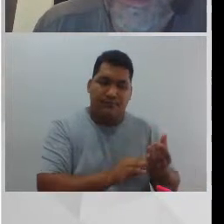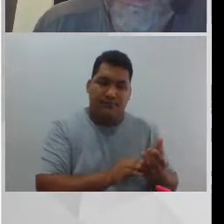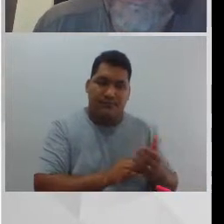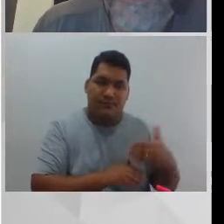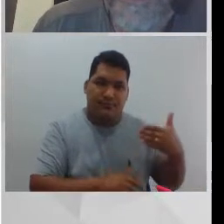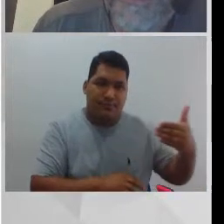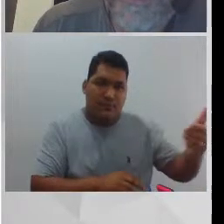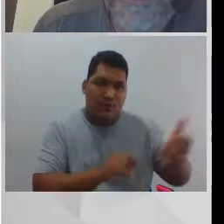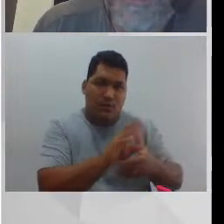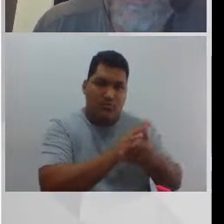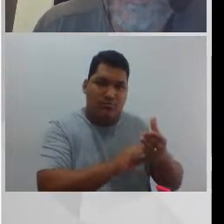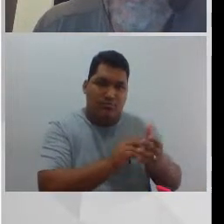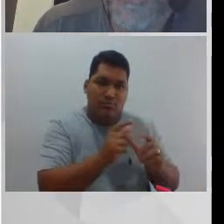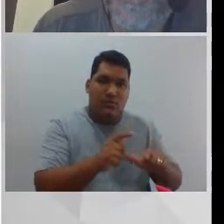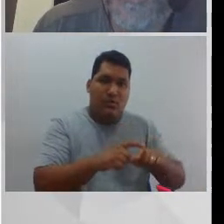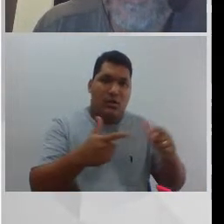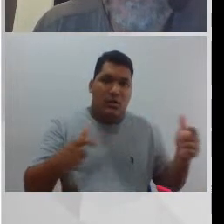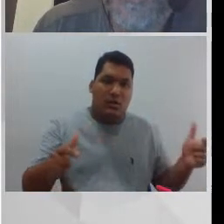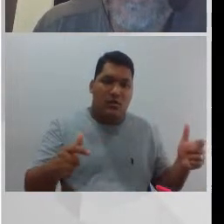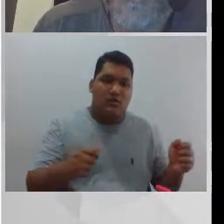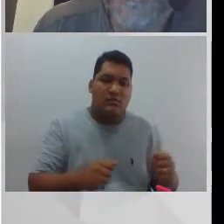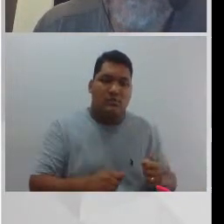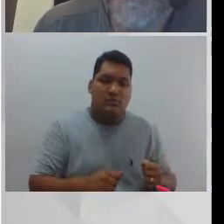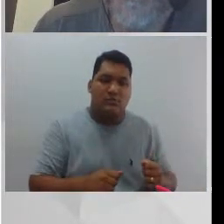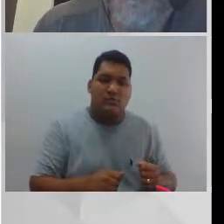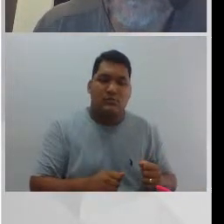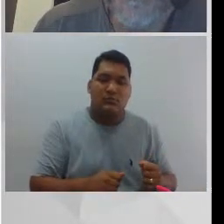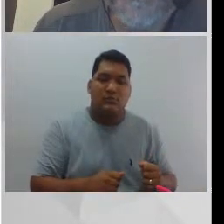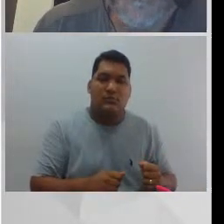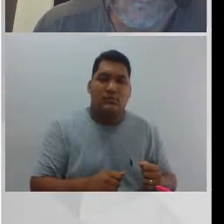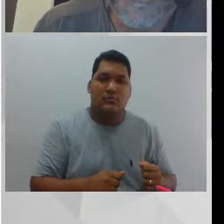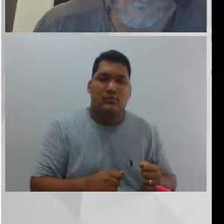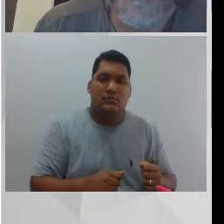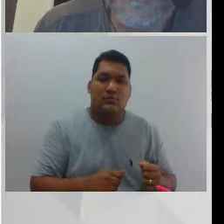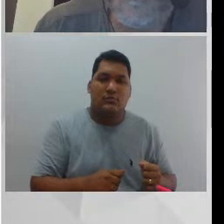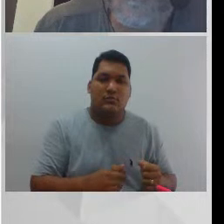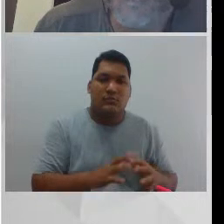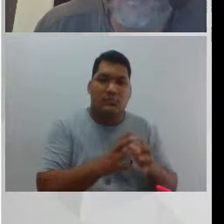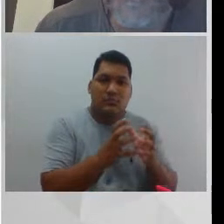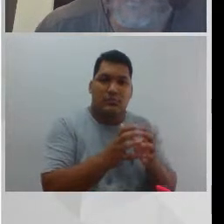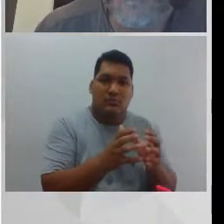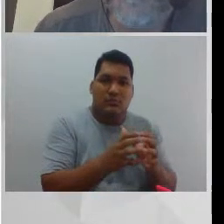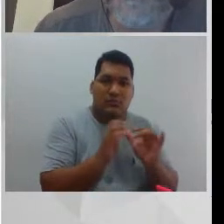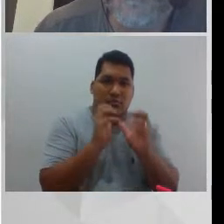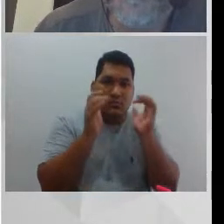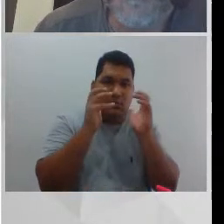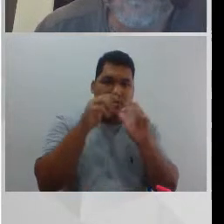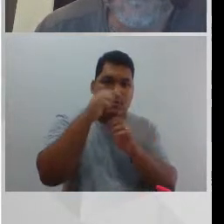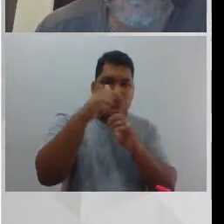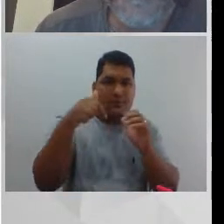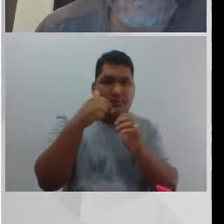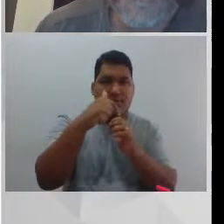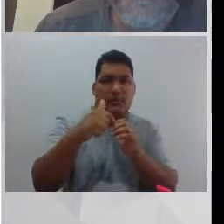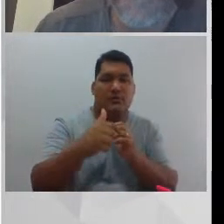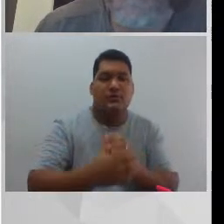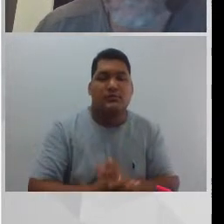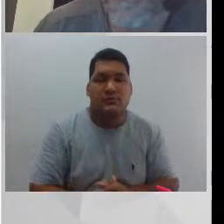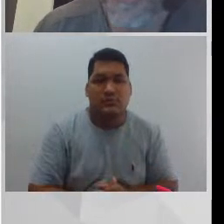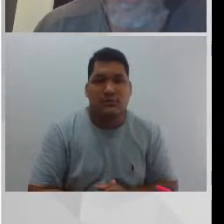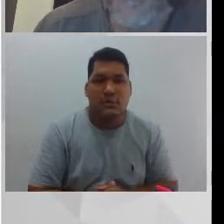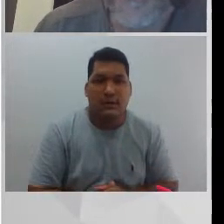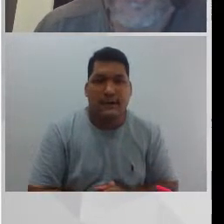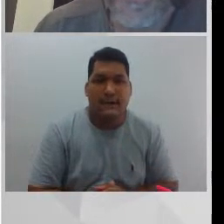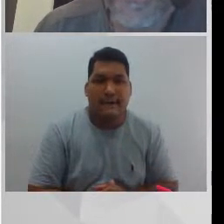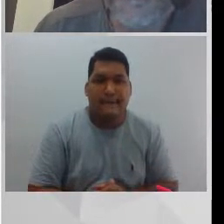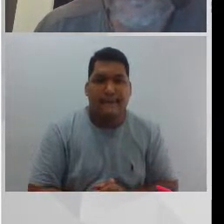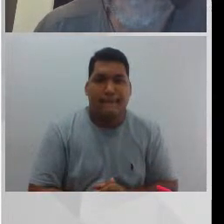a grande maioria das regras de aprendizado das redes neurais artificiais. As regras de aprendizado das redes neurais artificiais é uma forma